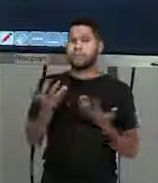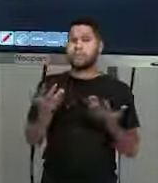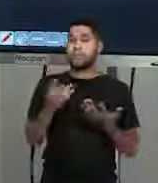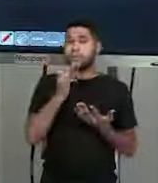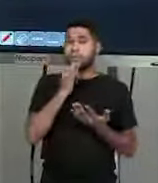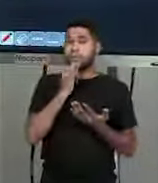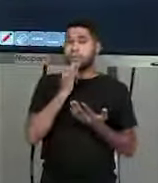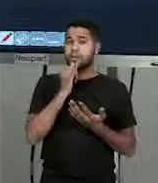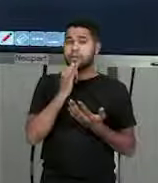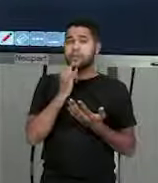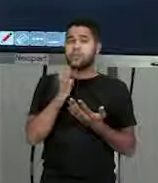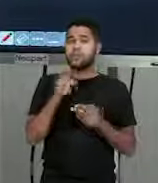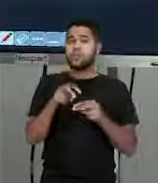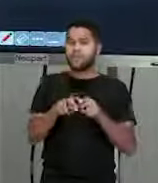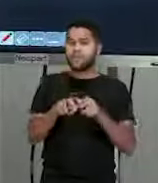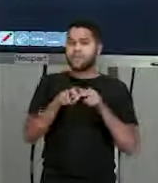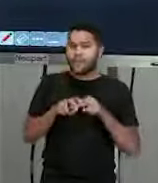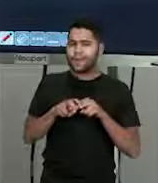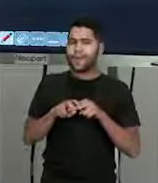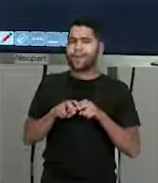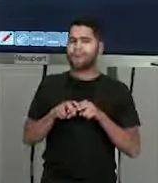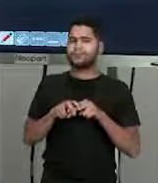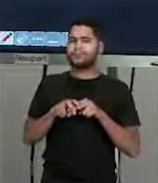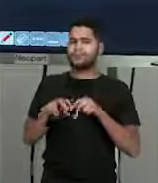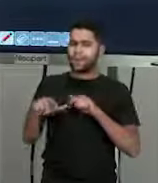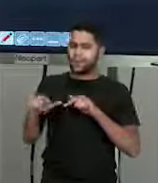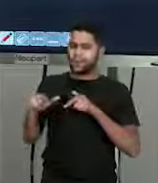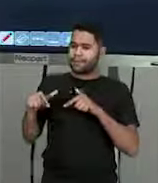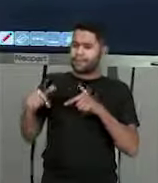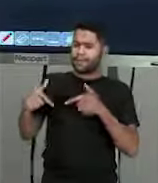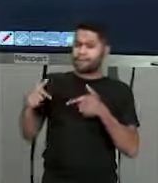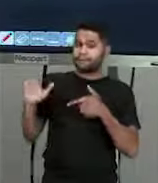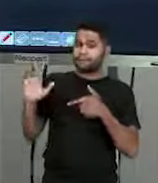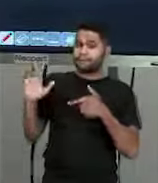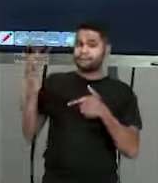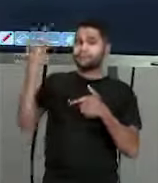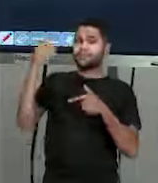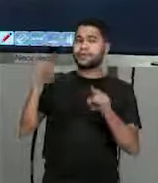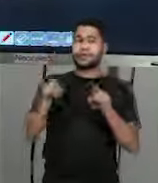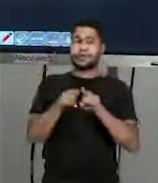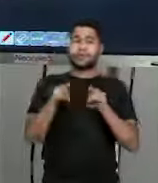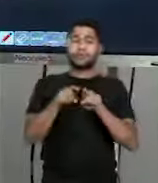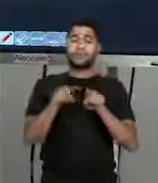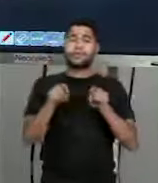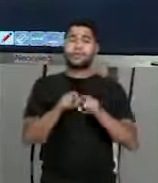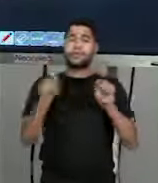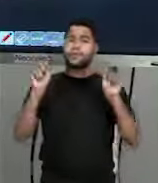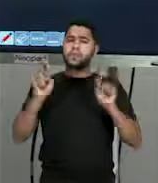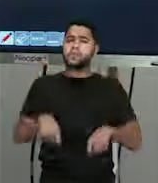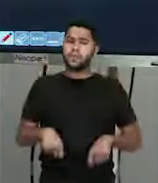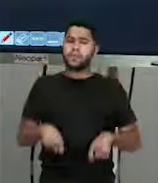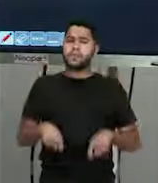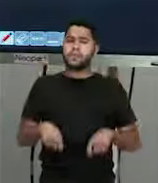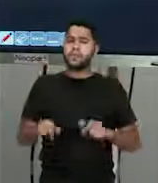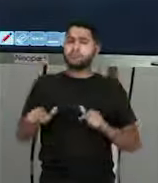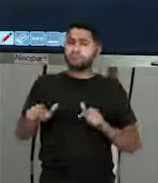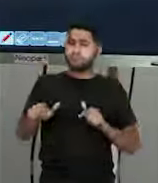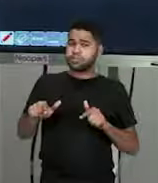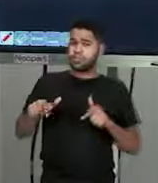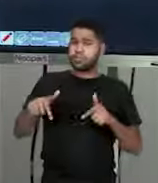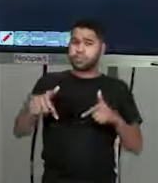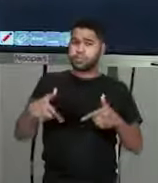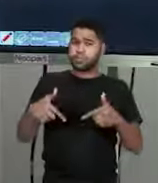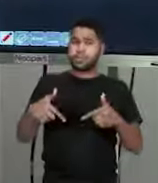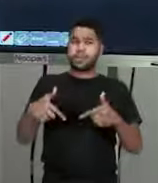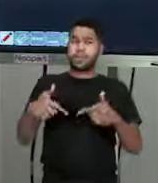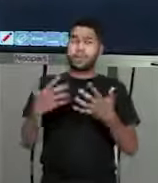sendo a razão entre um trabalho que foi realizado e o trabalho que poderia ter sido realizado. Para